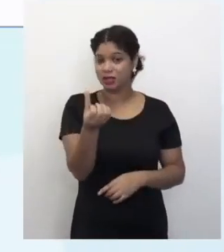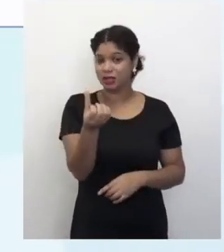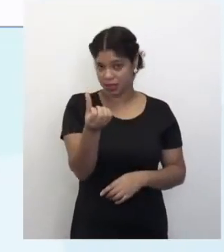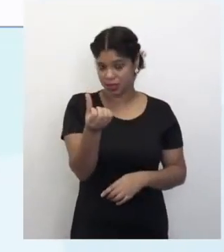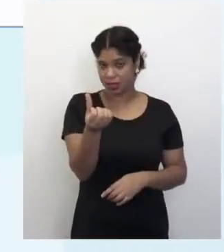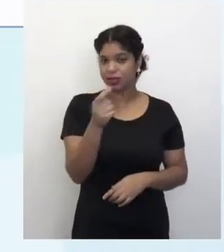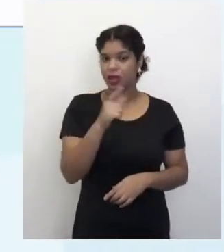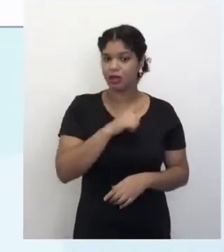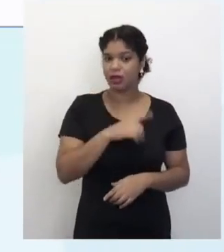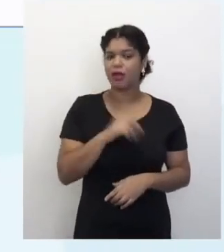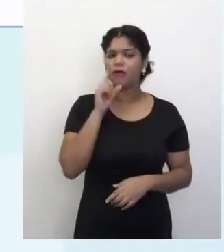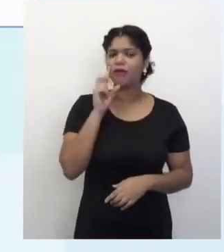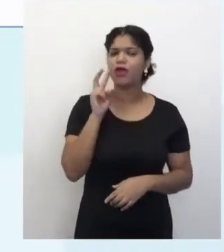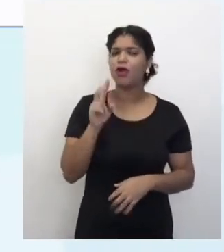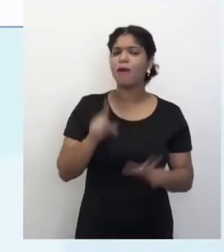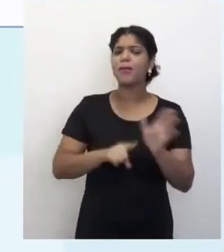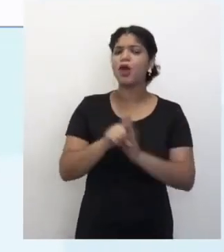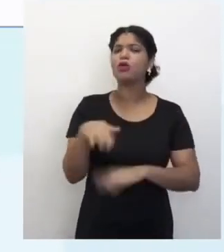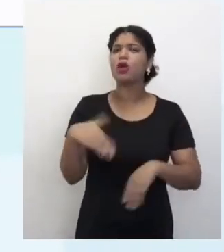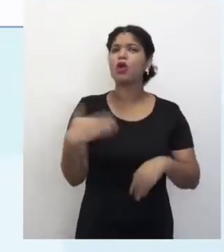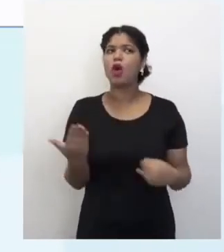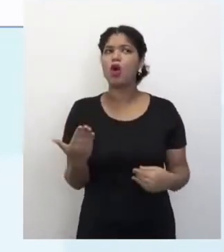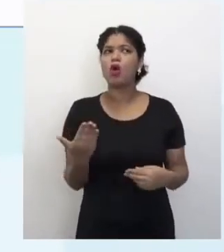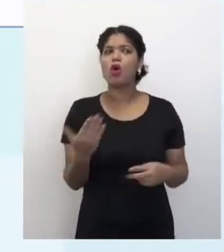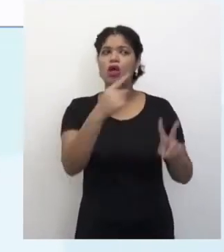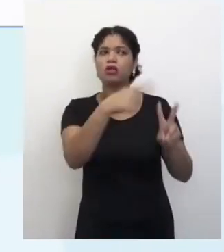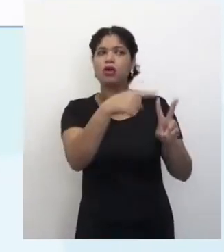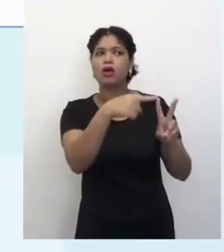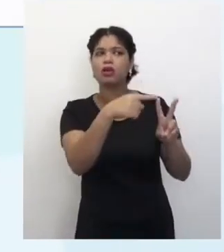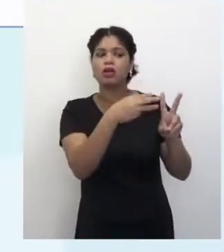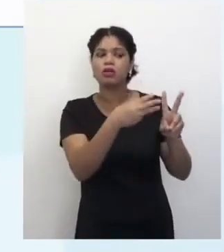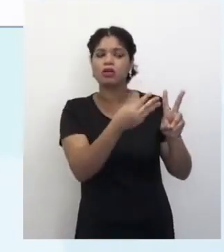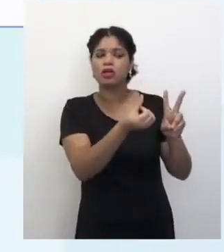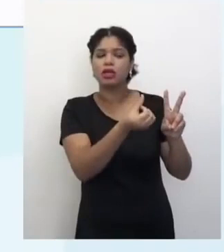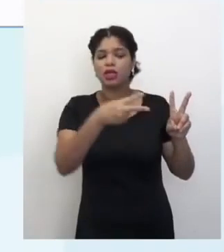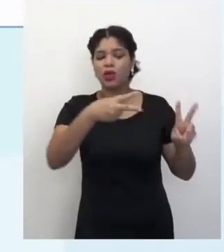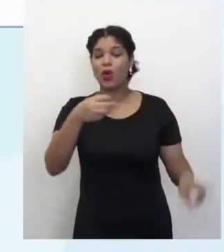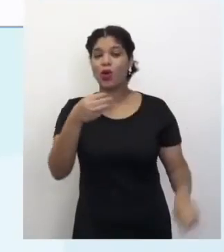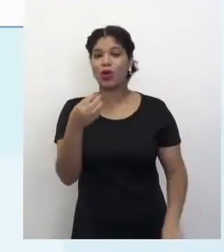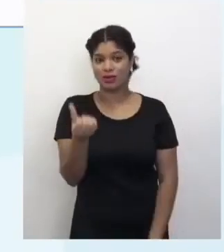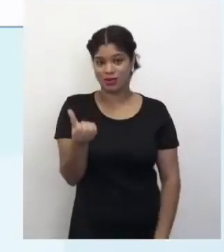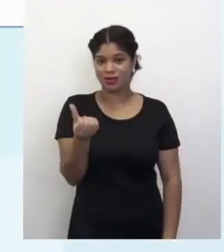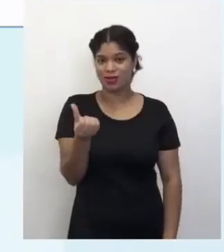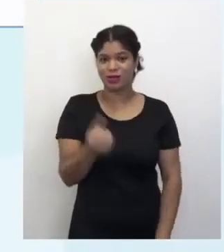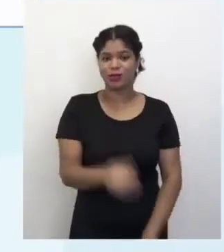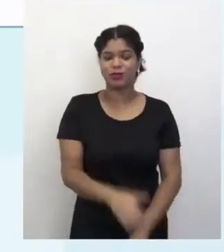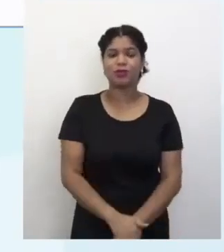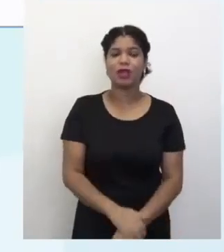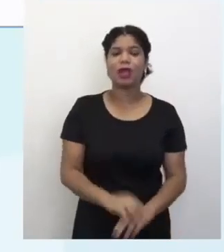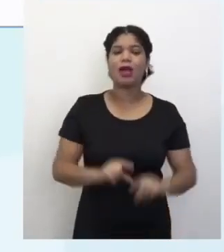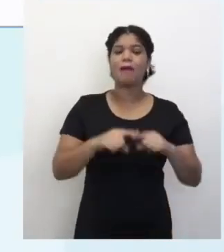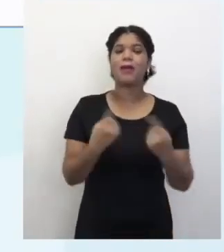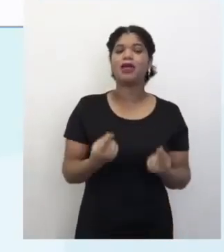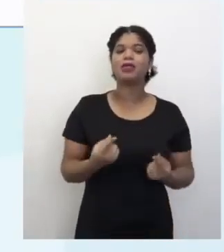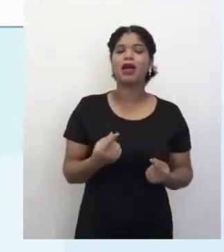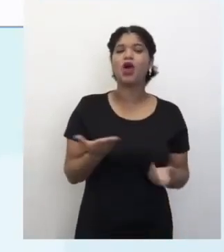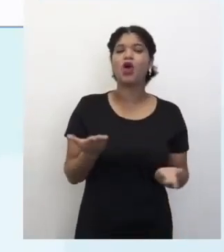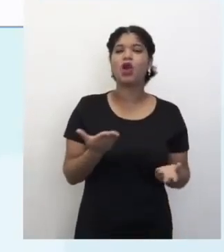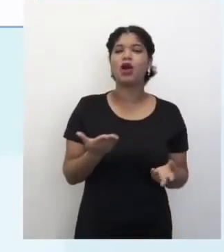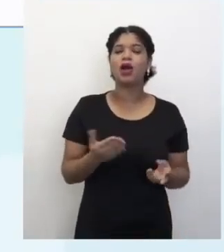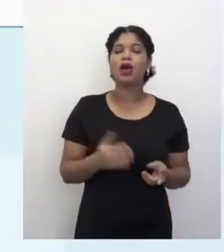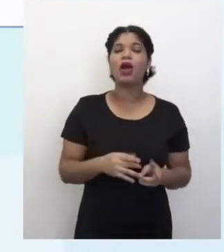ao quadrado dá o 36? Então, é o 6. Olha lá. Agora, se a gente for pensar no cubo, o cubo também